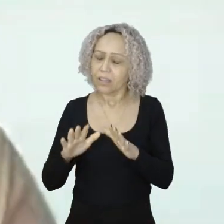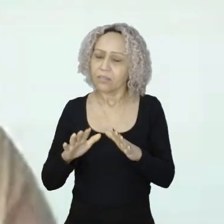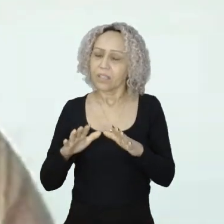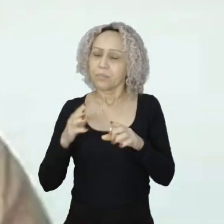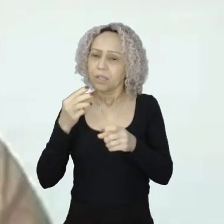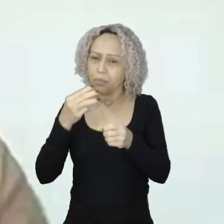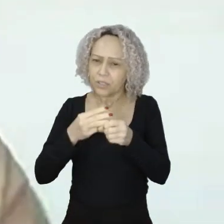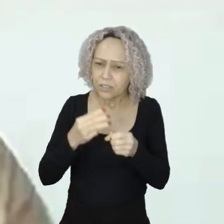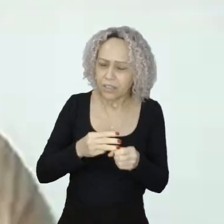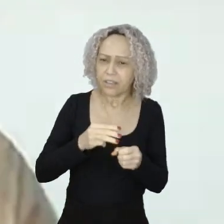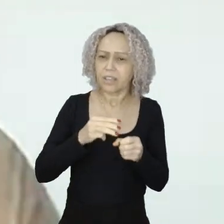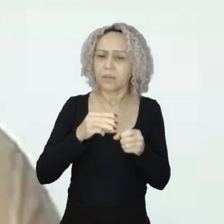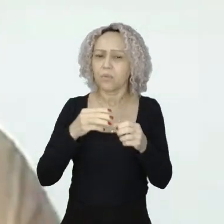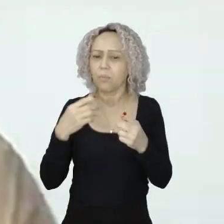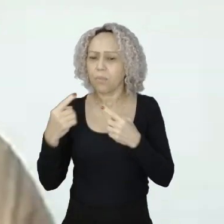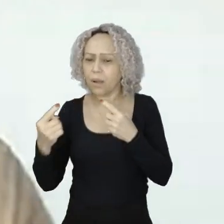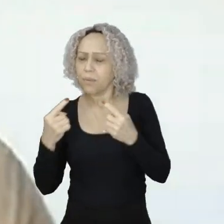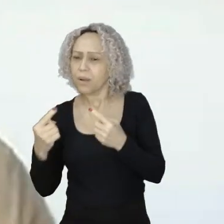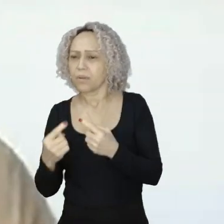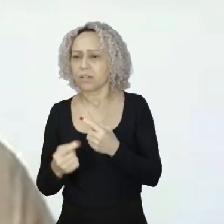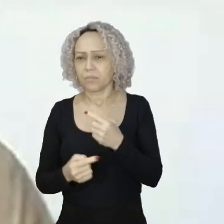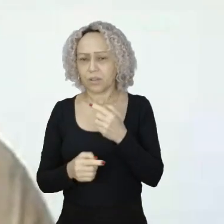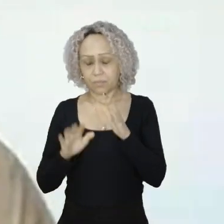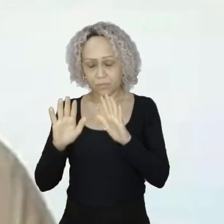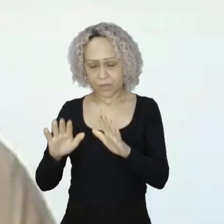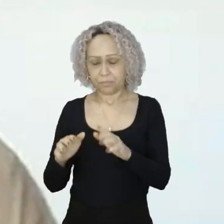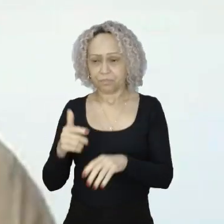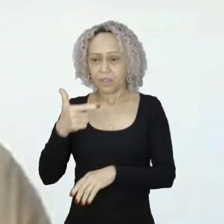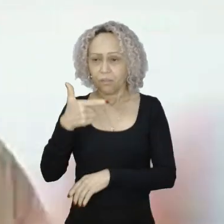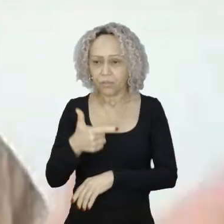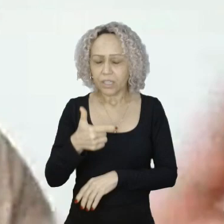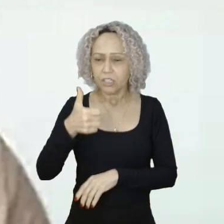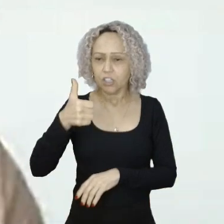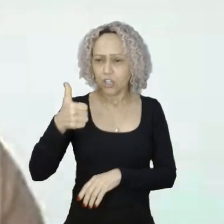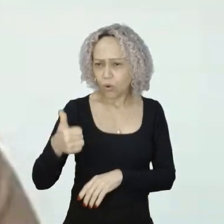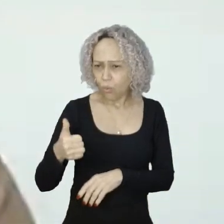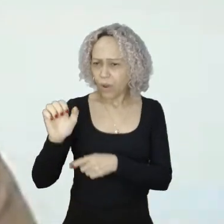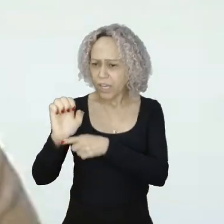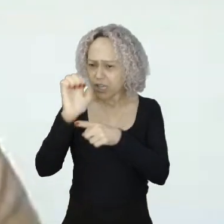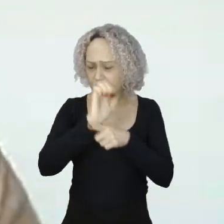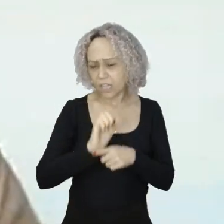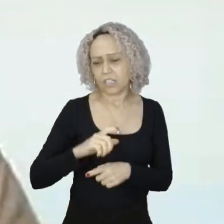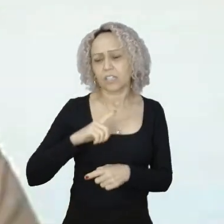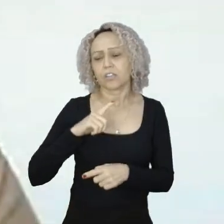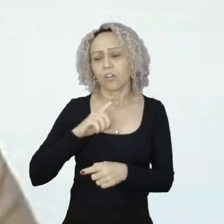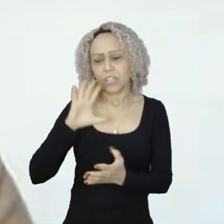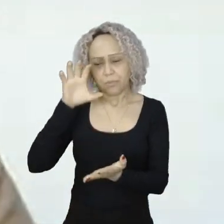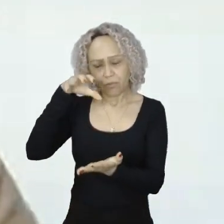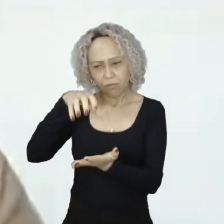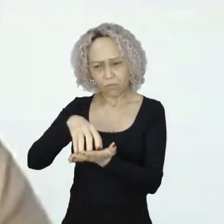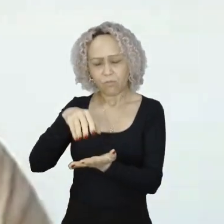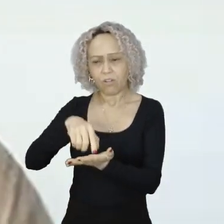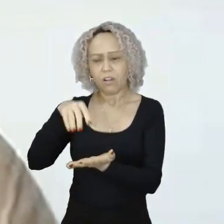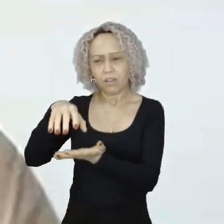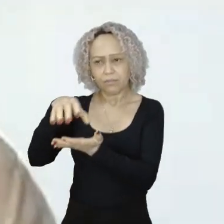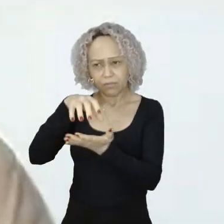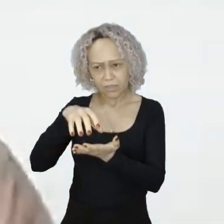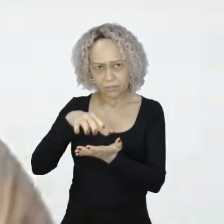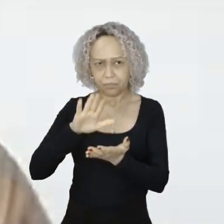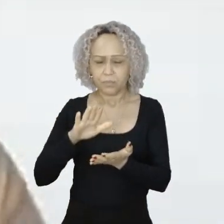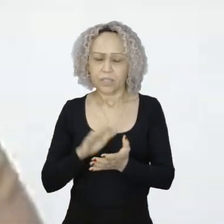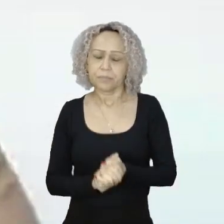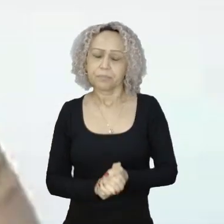né? Nos 21 estados em que nós temos CMP constituída. Depois, no mês de maio, junho e julho, os